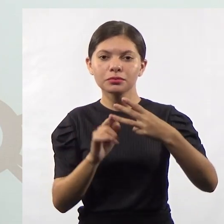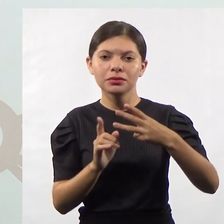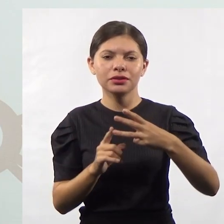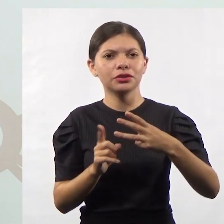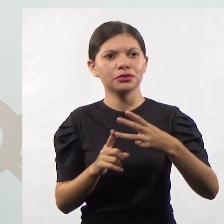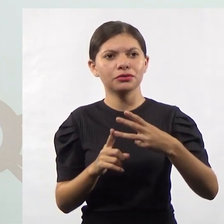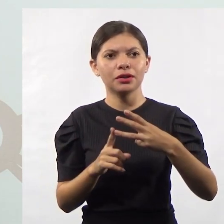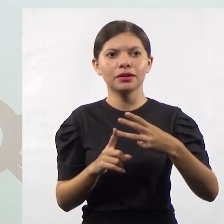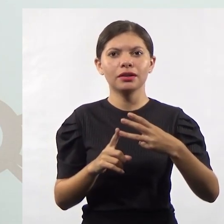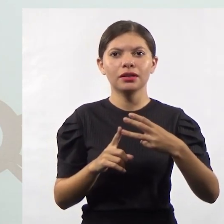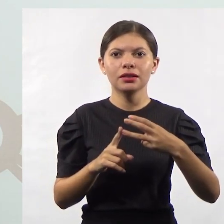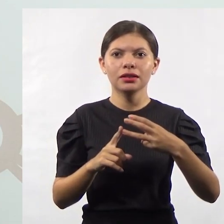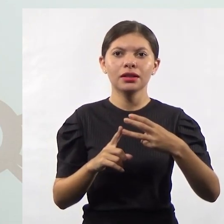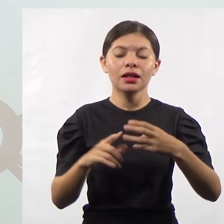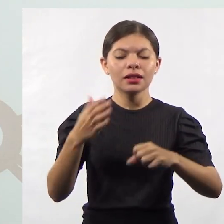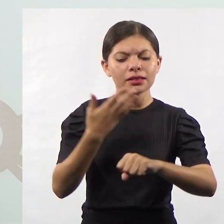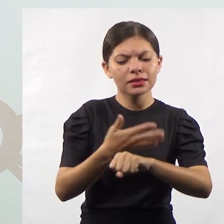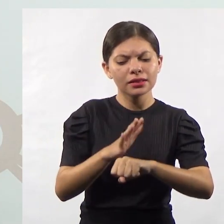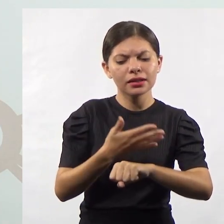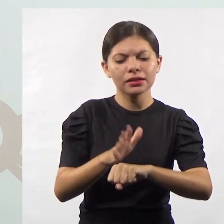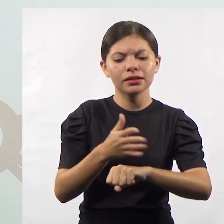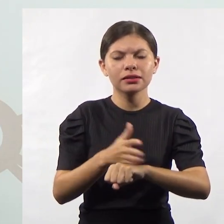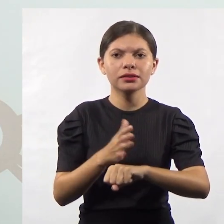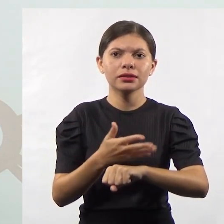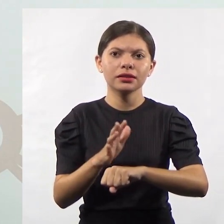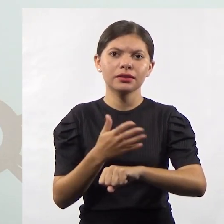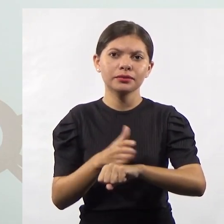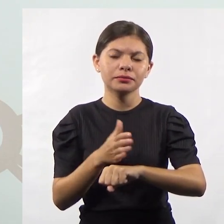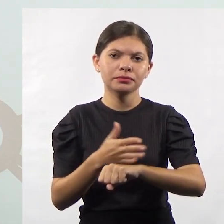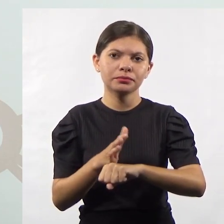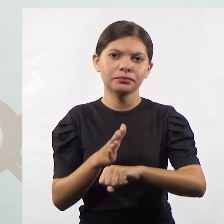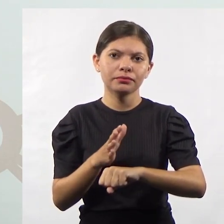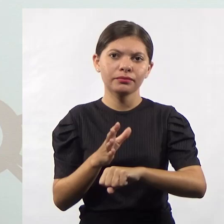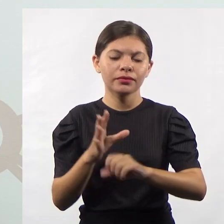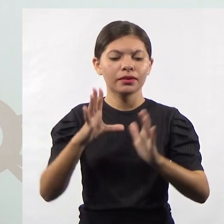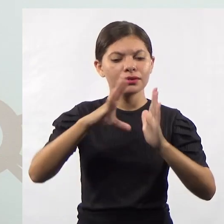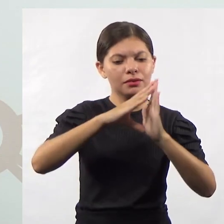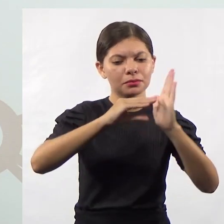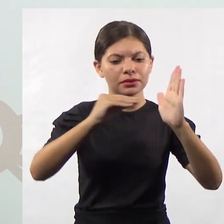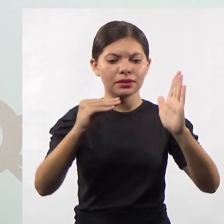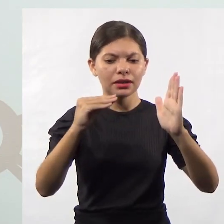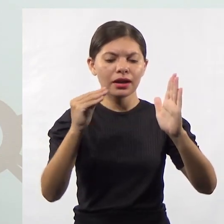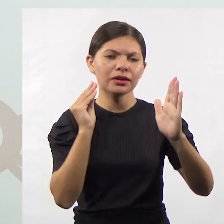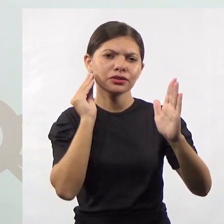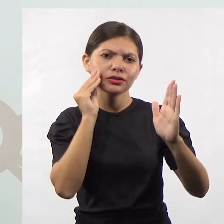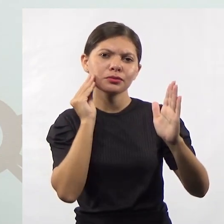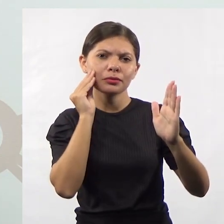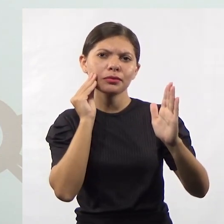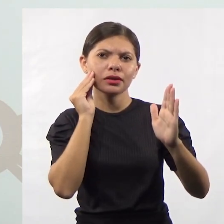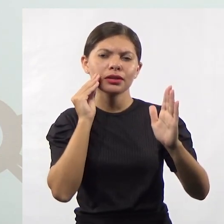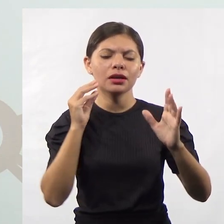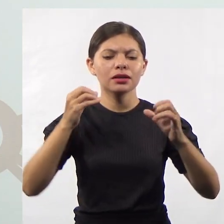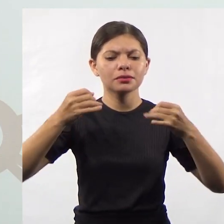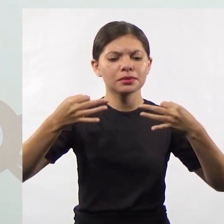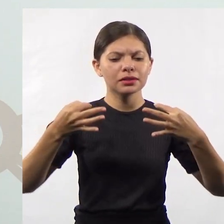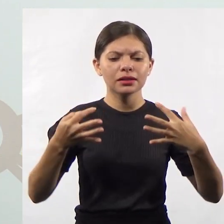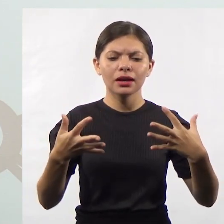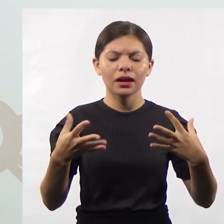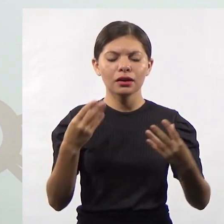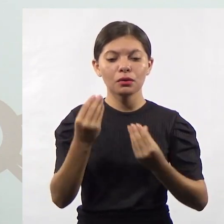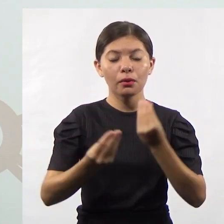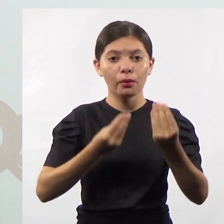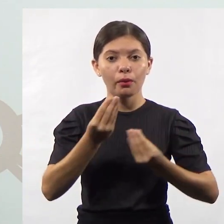a explicativa, quando você testa um produto, você faz uma modelagem, você tem que explicar como é que é